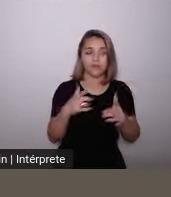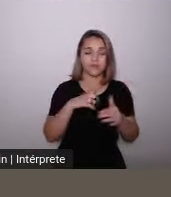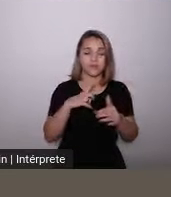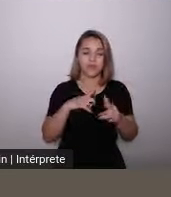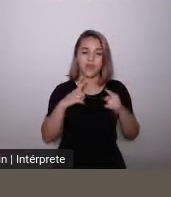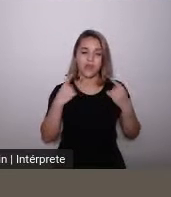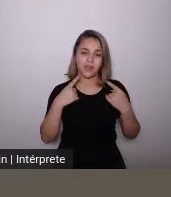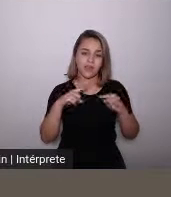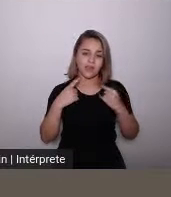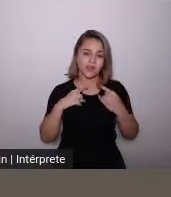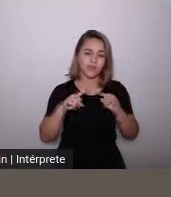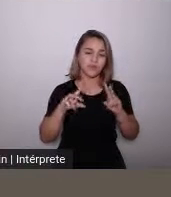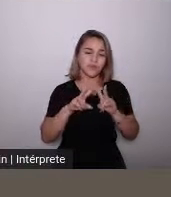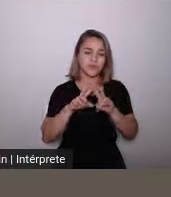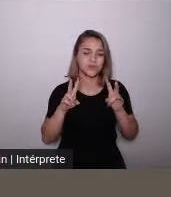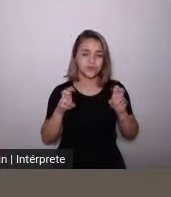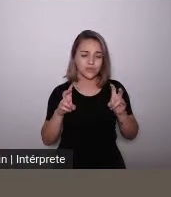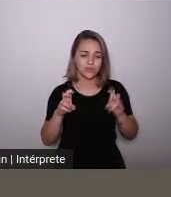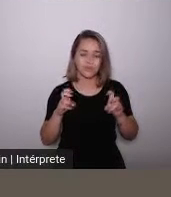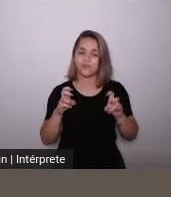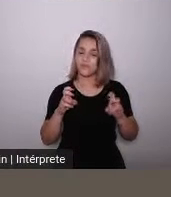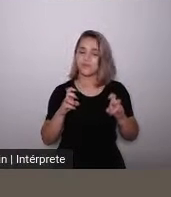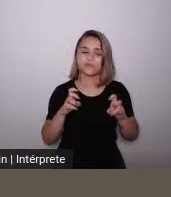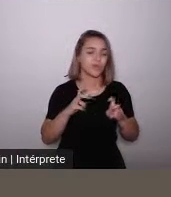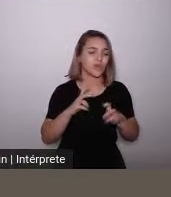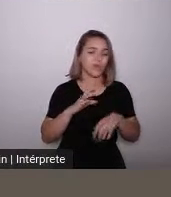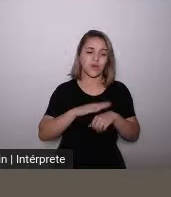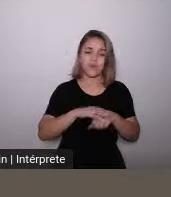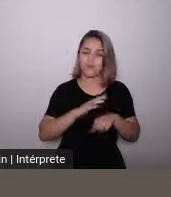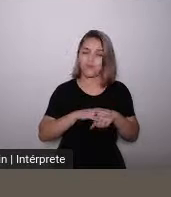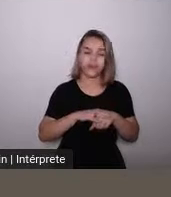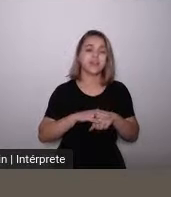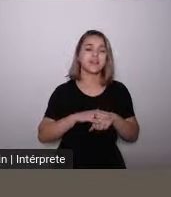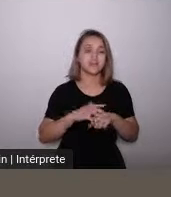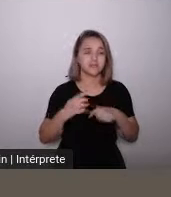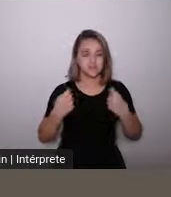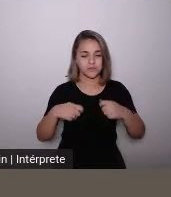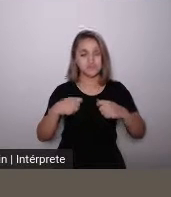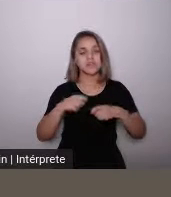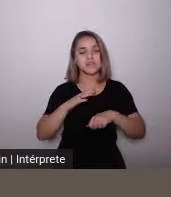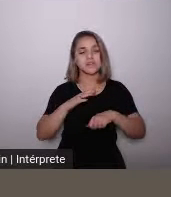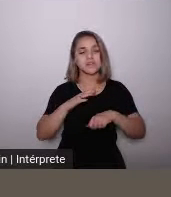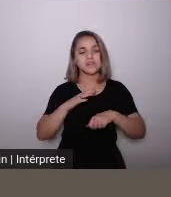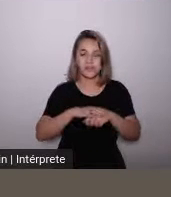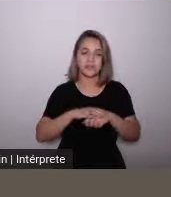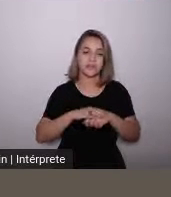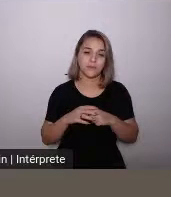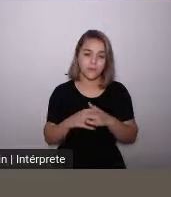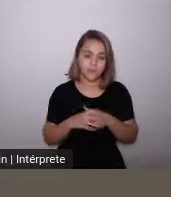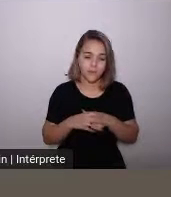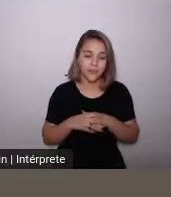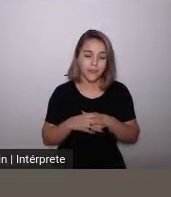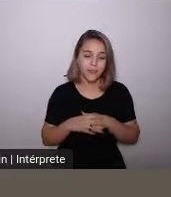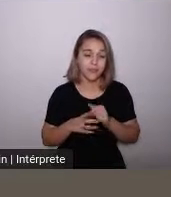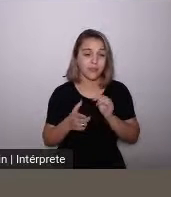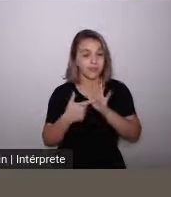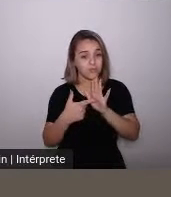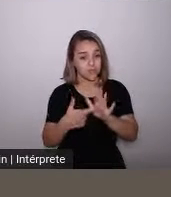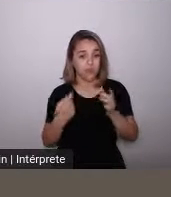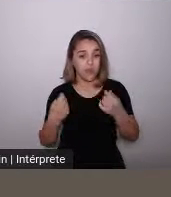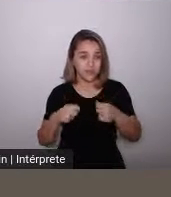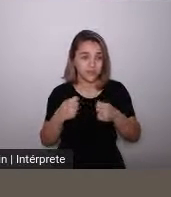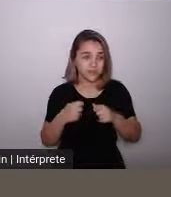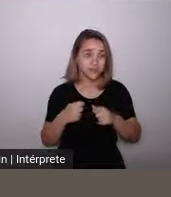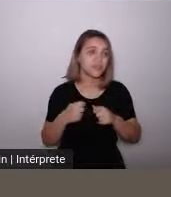reclamações a respeito do que não se faz e deveria ser feito, do que deve ser mostrado ou não.